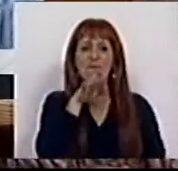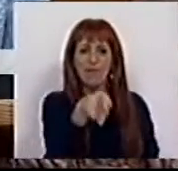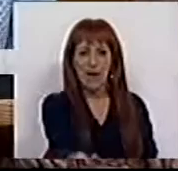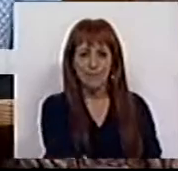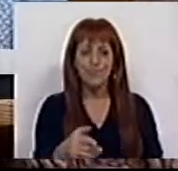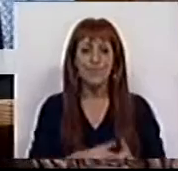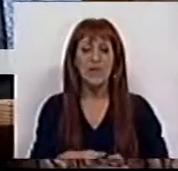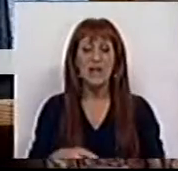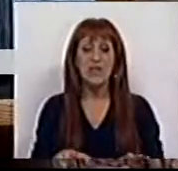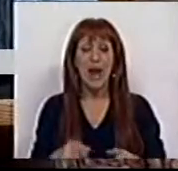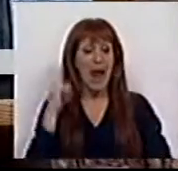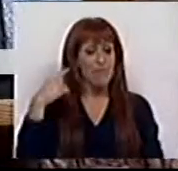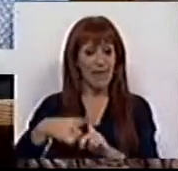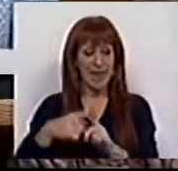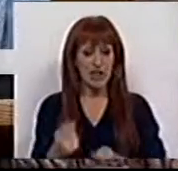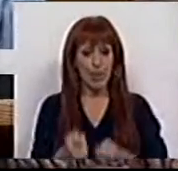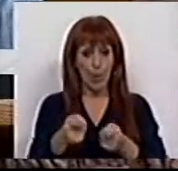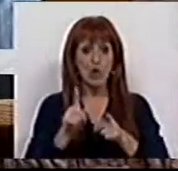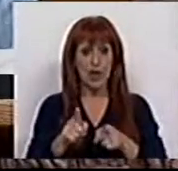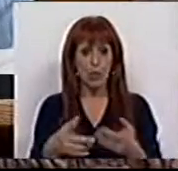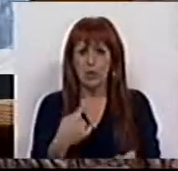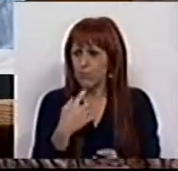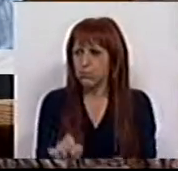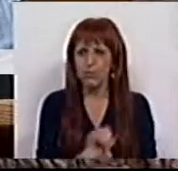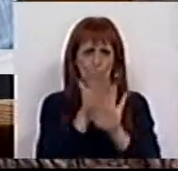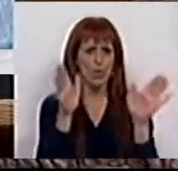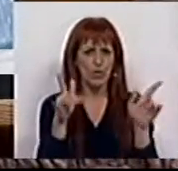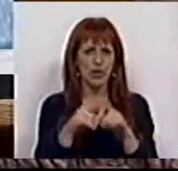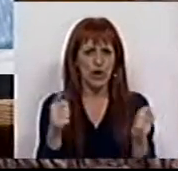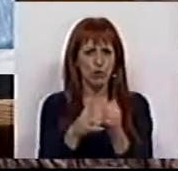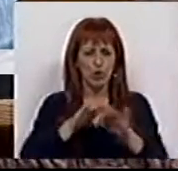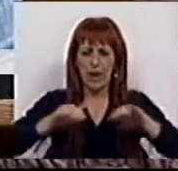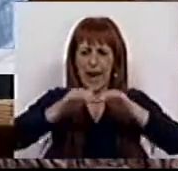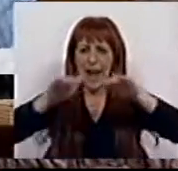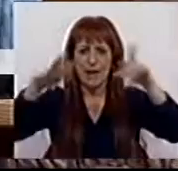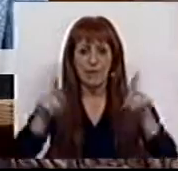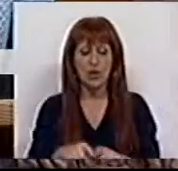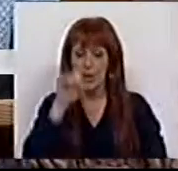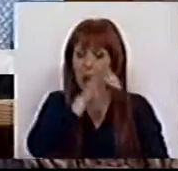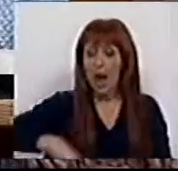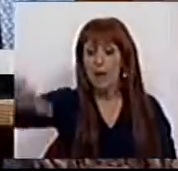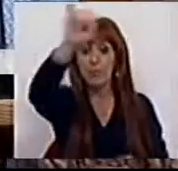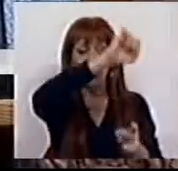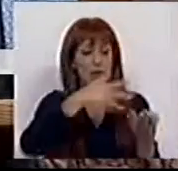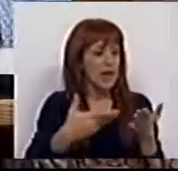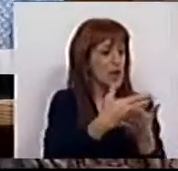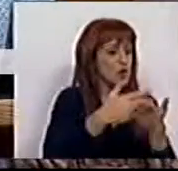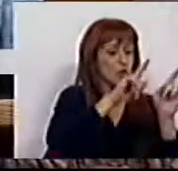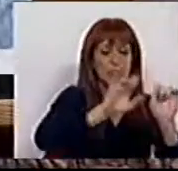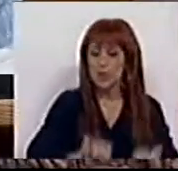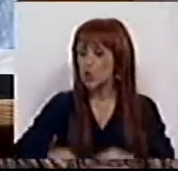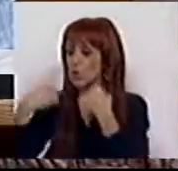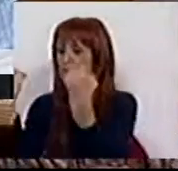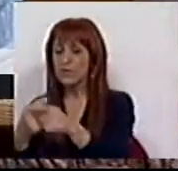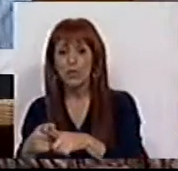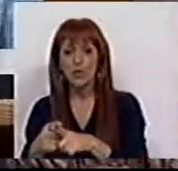ferroviárias. As vantagens desta aposta são evidentes a todos os níveis: ambiental, económico,